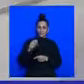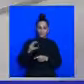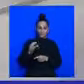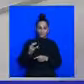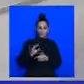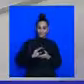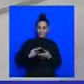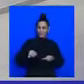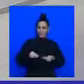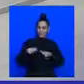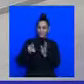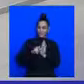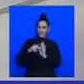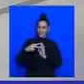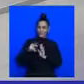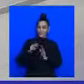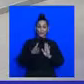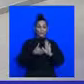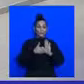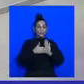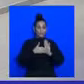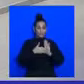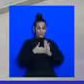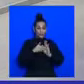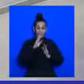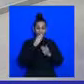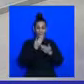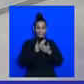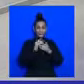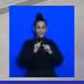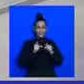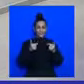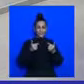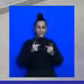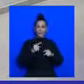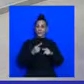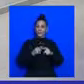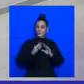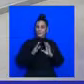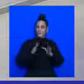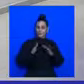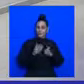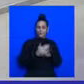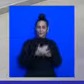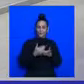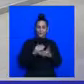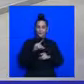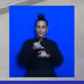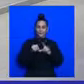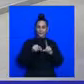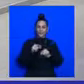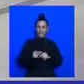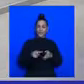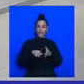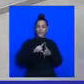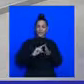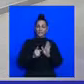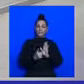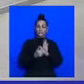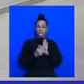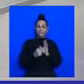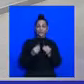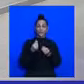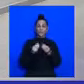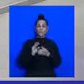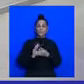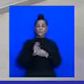R$1.439.465,92. Esse prêmio pode ser seu. Apostas em mãos, acredite na sorte, porque já vai começar o sorteio. Antes eu vou te mostrar como